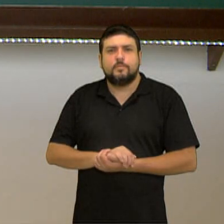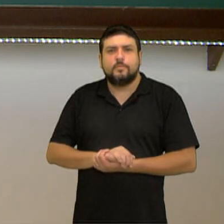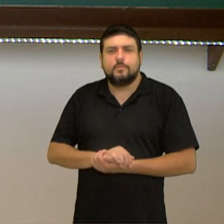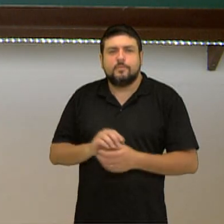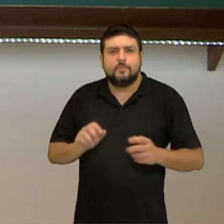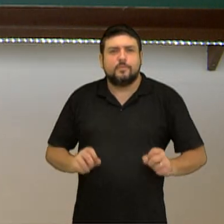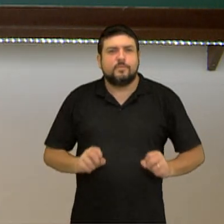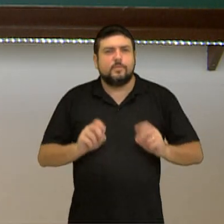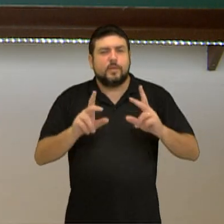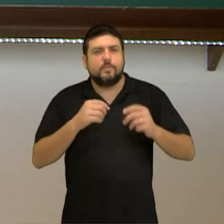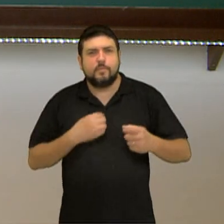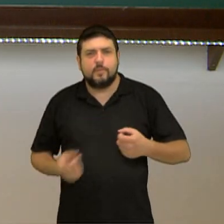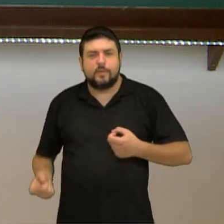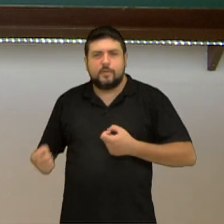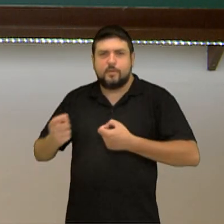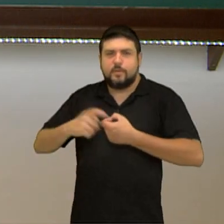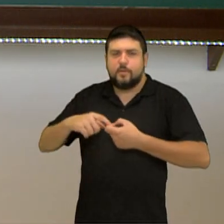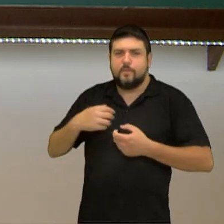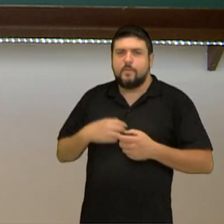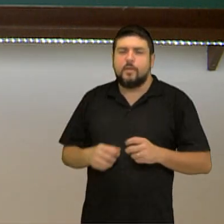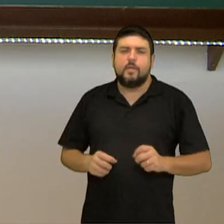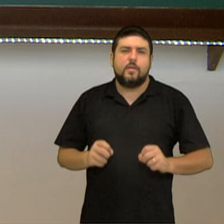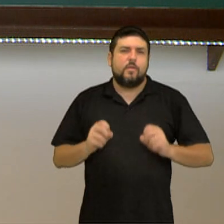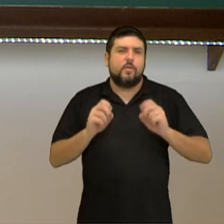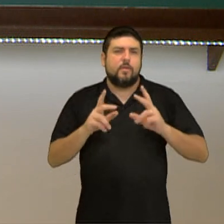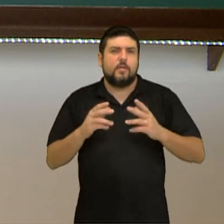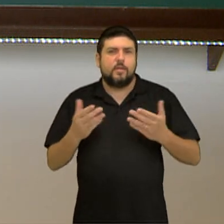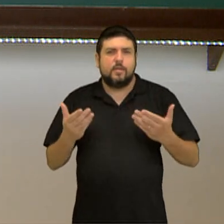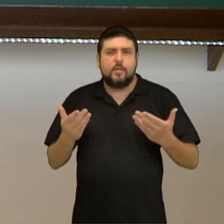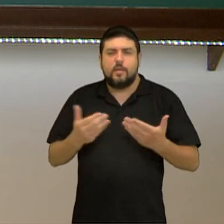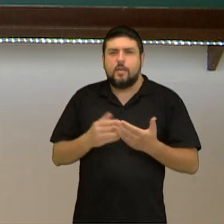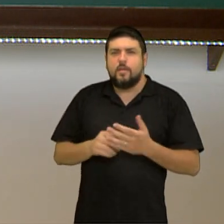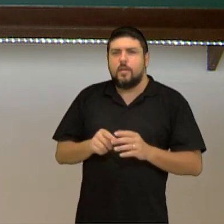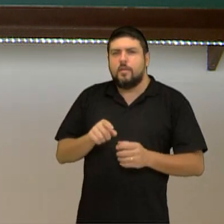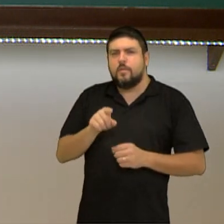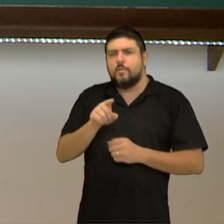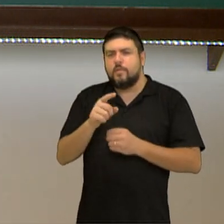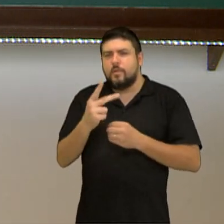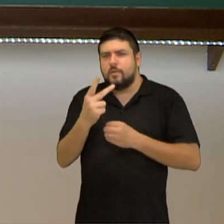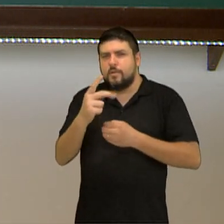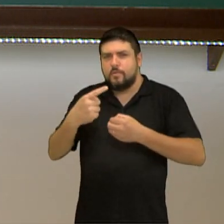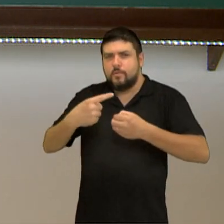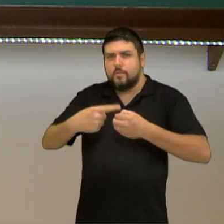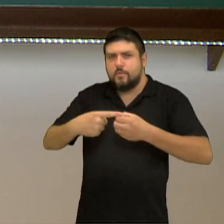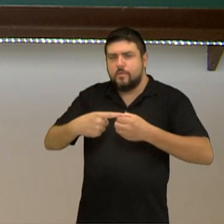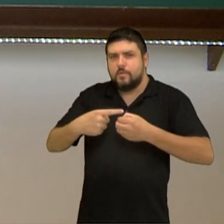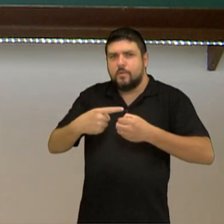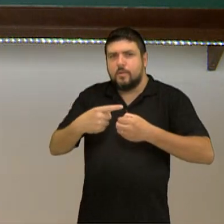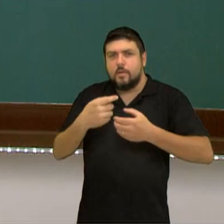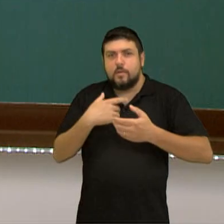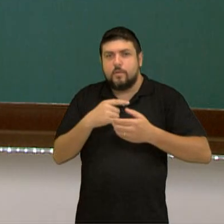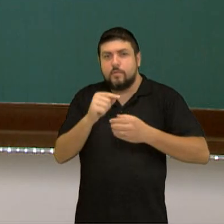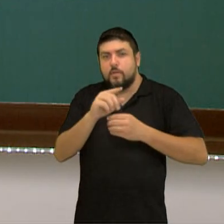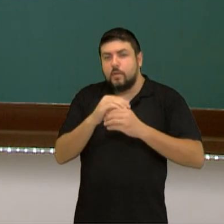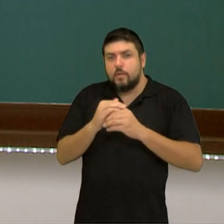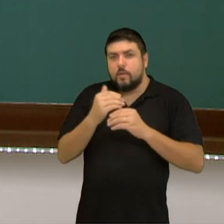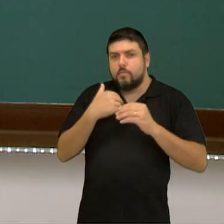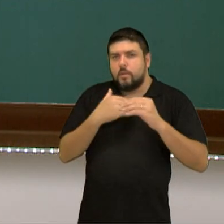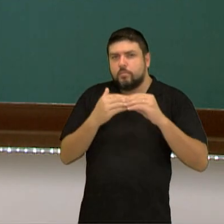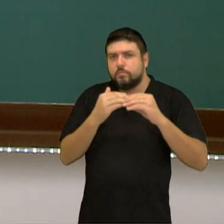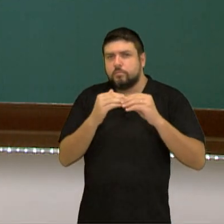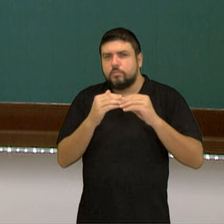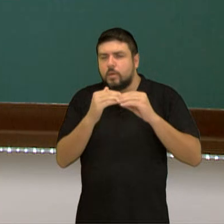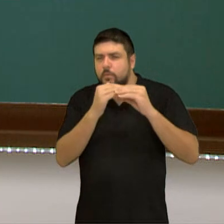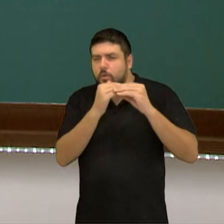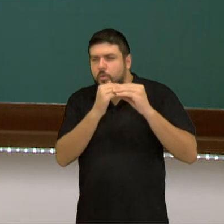Estamos de volta aqui, né, pessoal? Lógico, você pegando agora nessa cidade linda, maravilhosa e mandando, né, lá para a